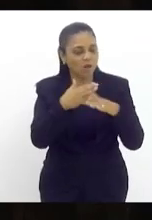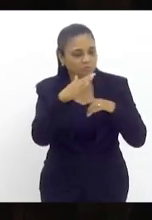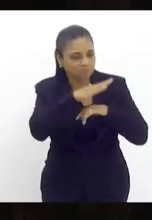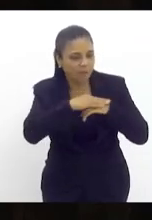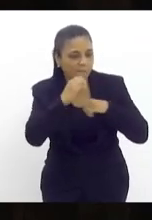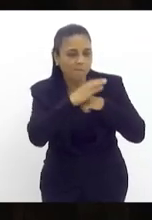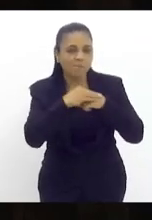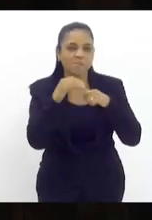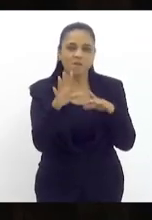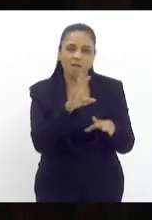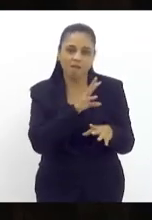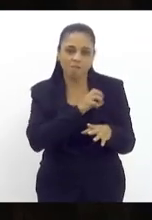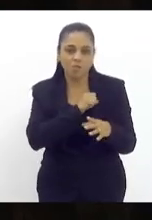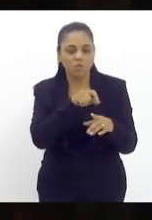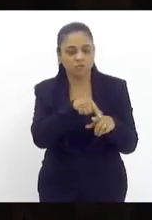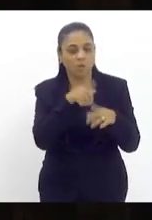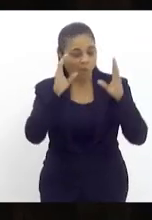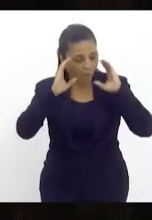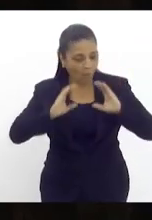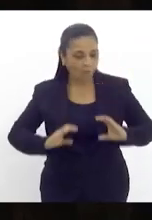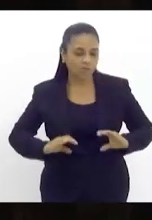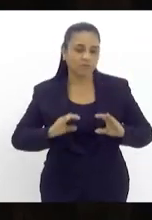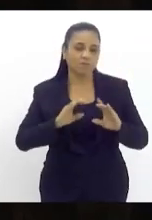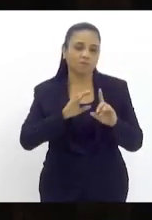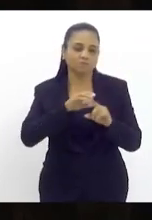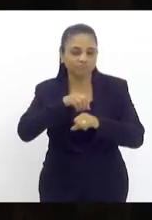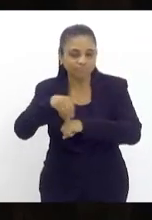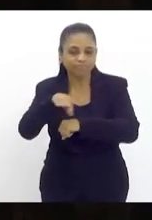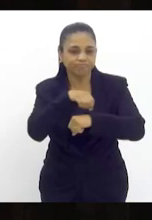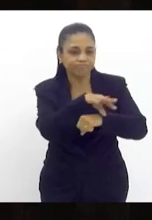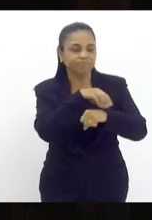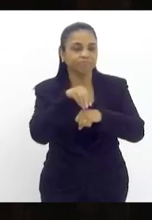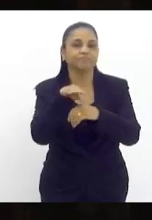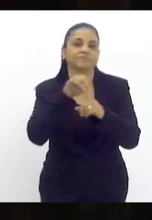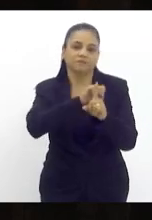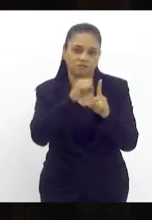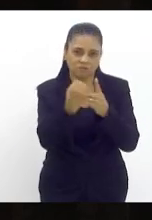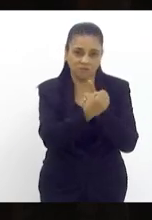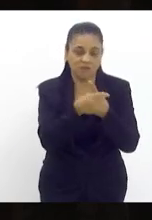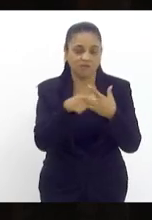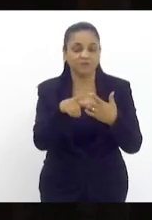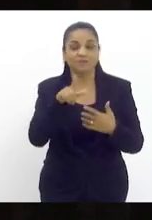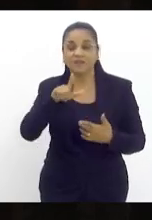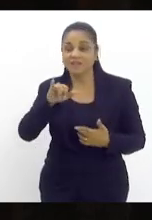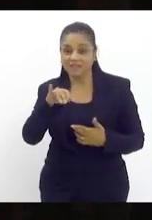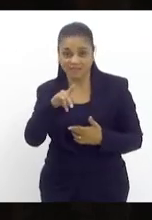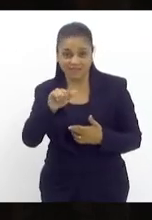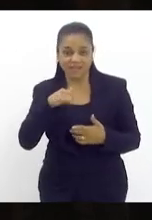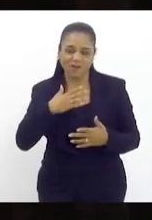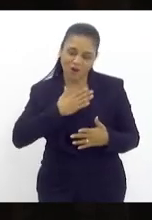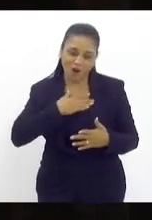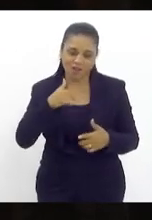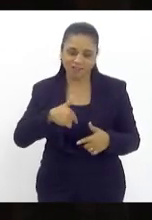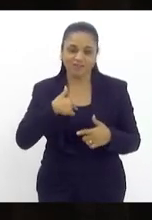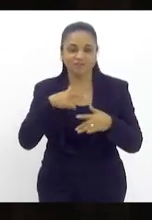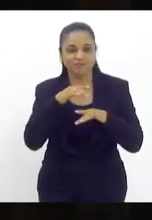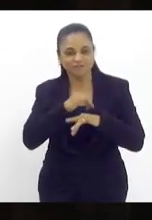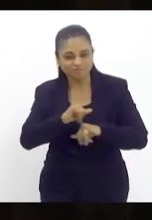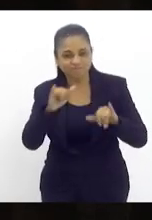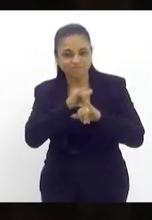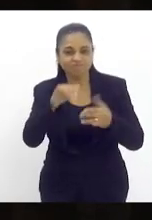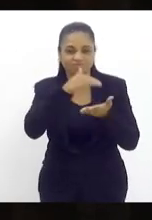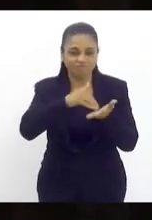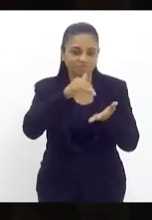esse comportamento replique na sociedade. E o que a Lilian gosta tanto, que sempre eu falava na secretaria, é o